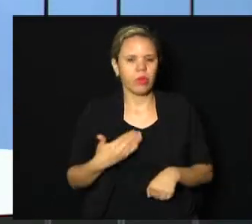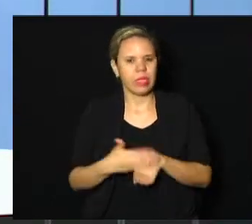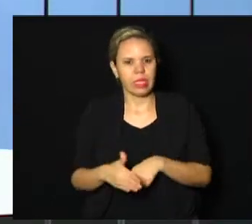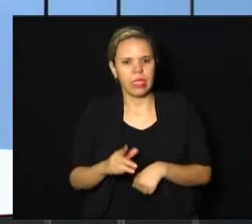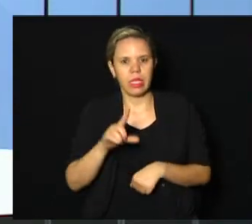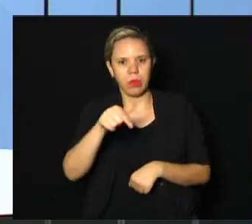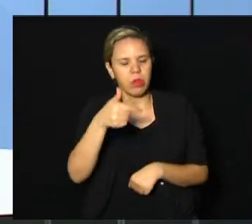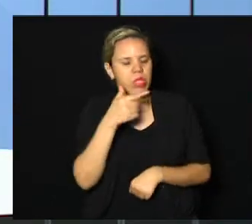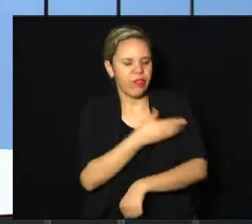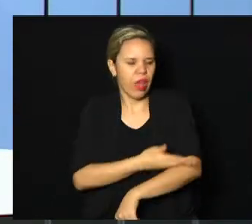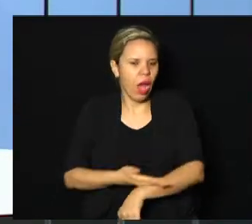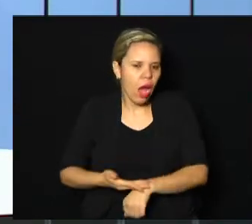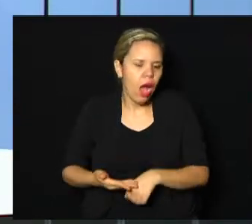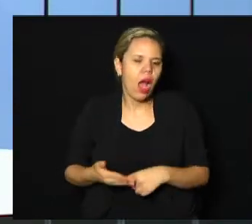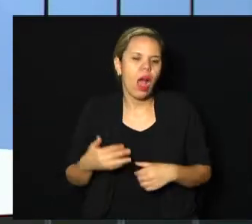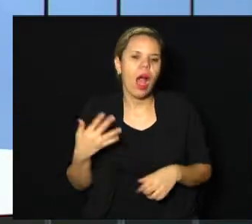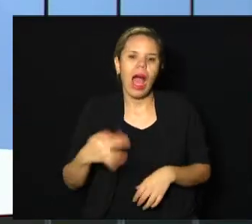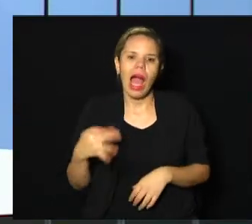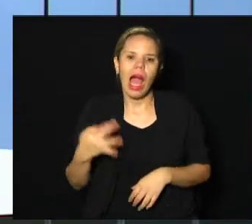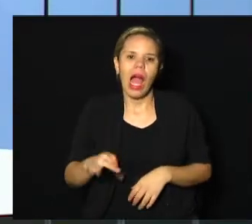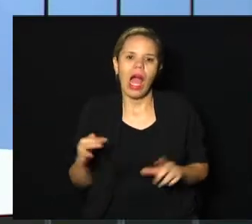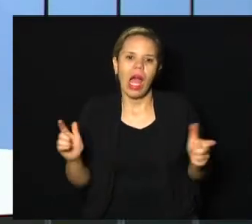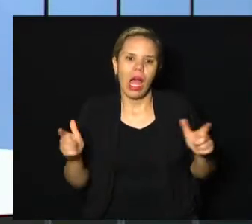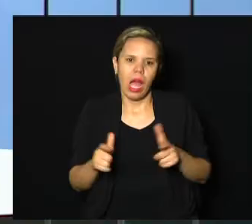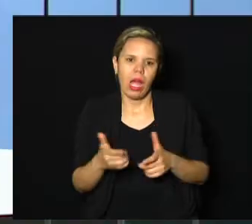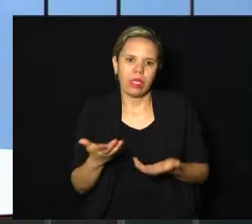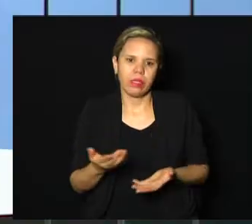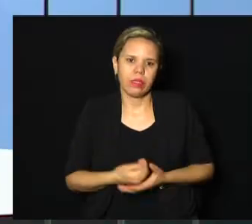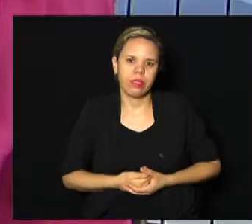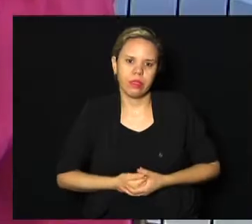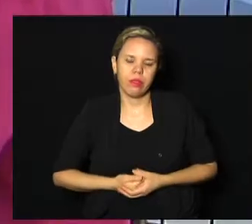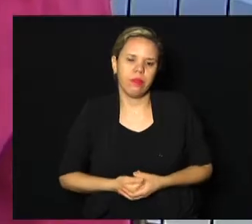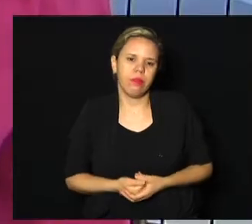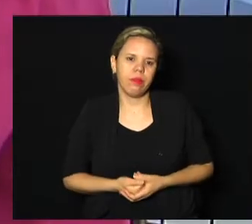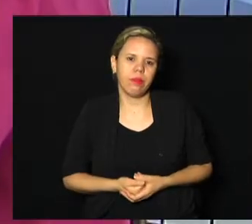vai respondendo e as dores vão desaparecendo também, né, doutor?